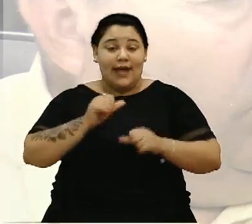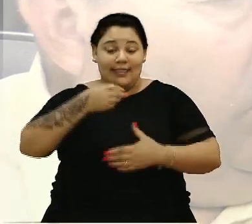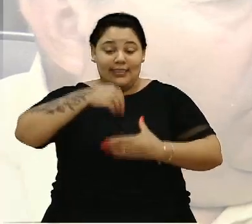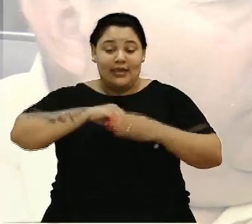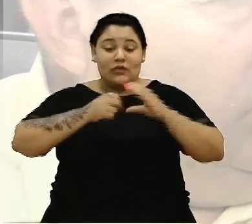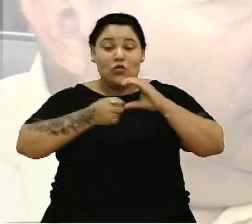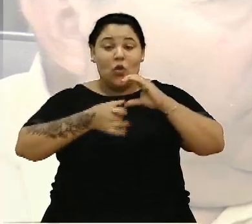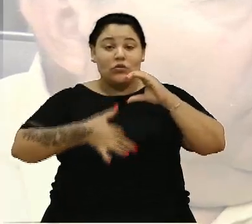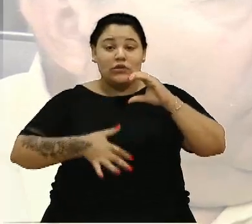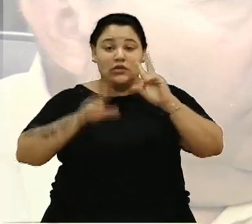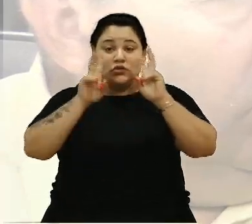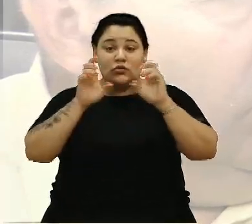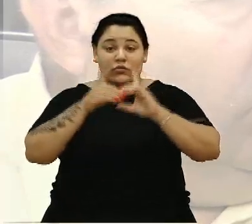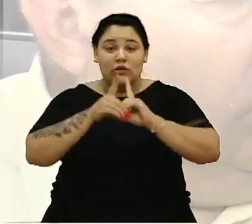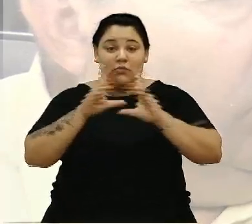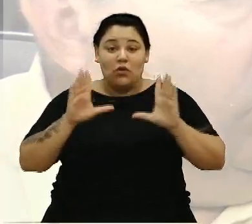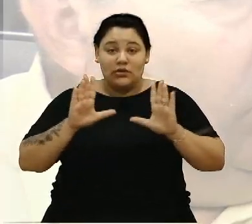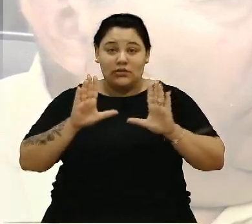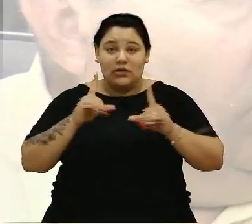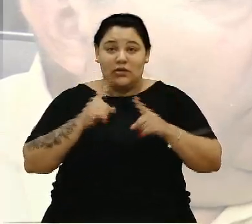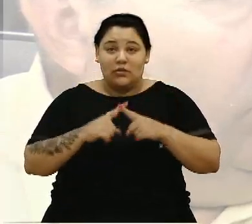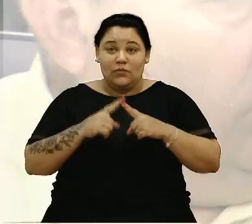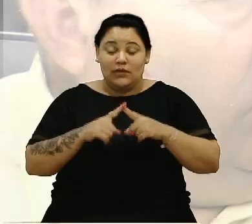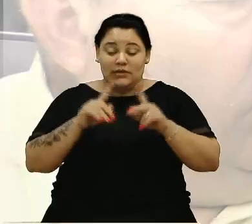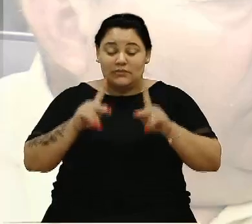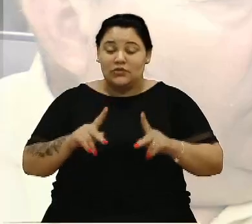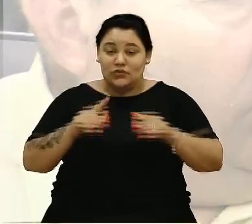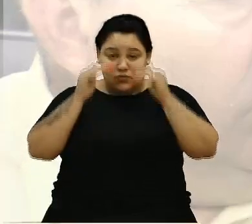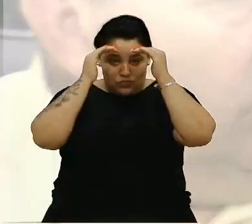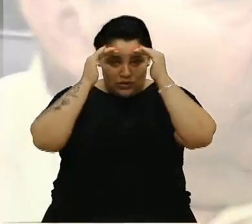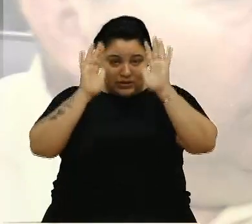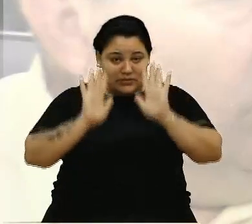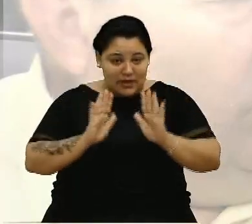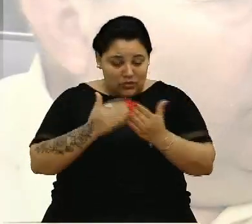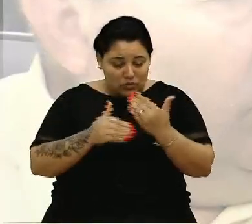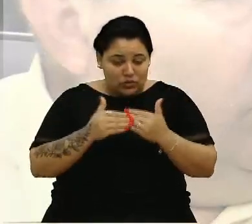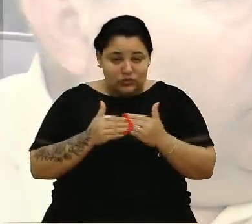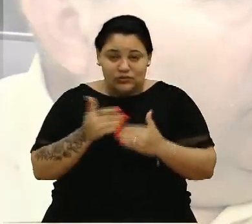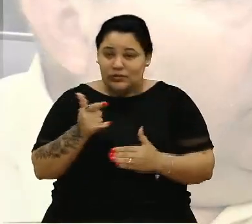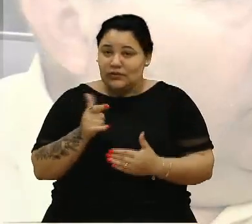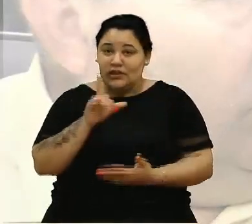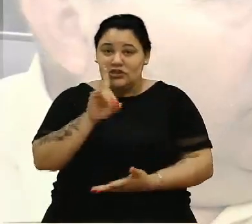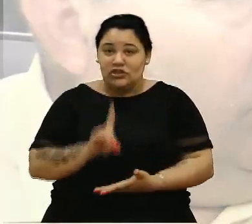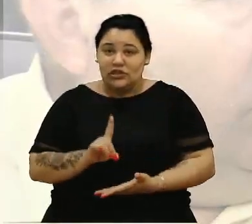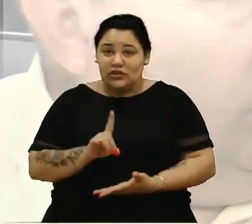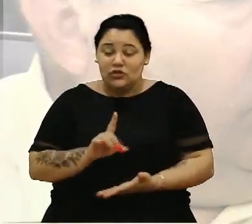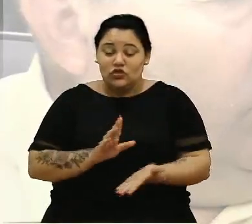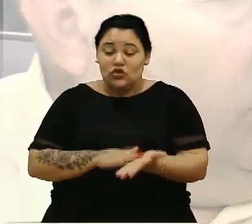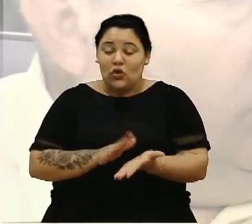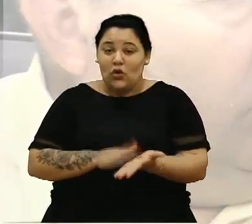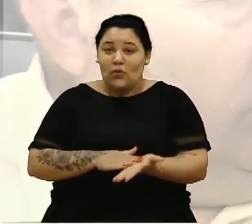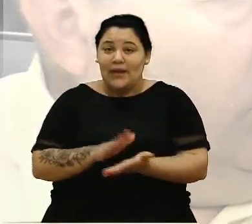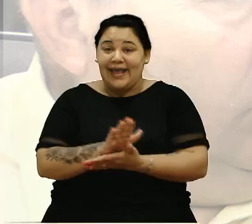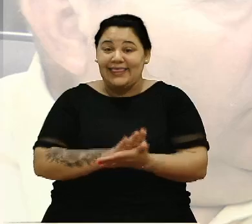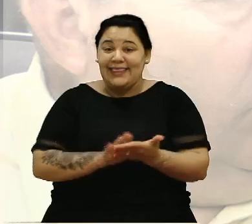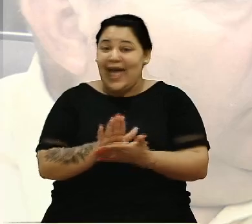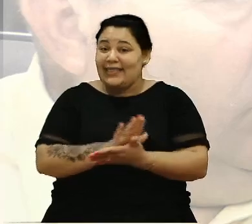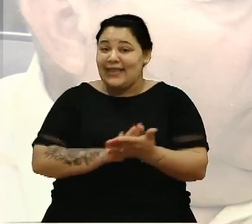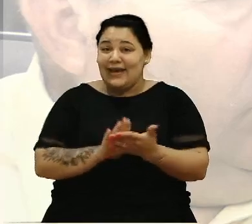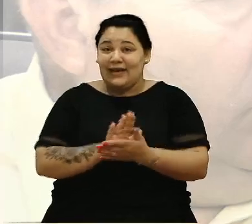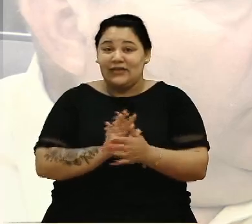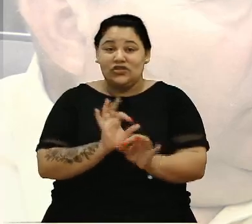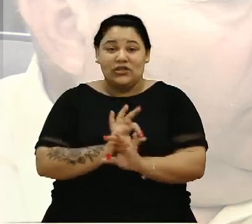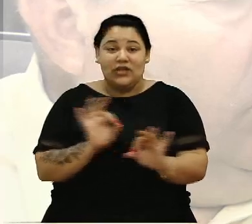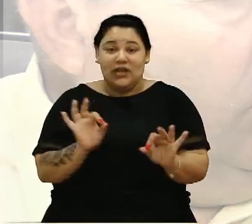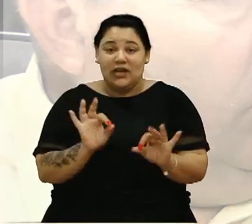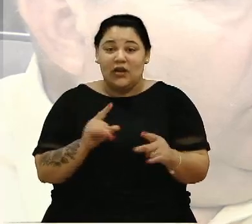de democracia, porque estas pessoas, com todo respeito, elas não têm direito de cobrar nada de nenhum governante, porque a pessoa